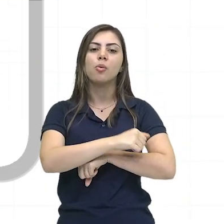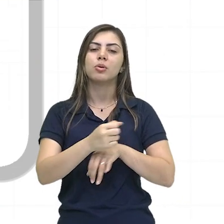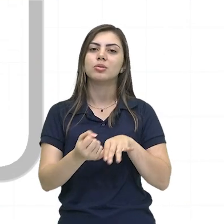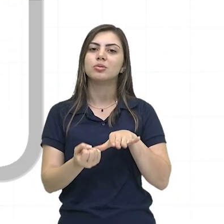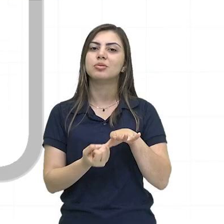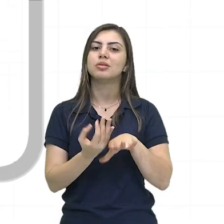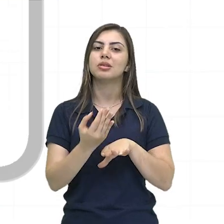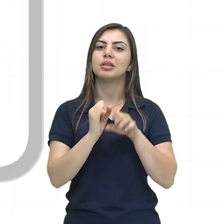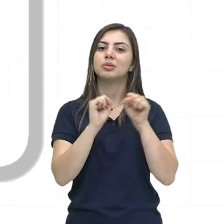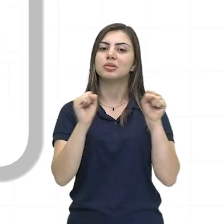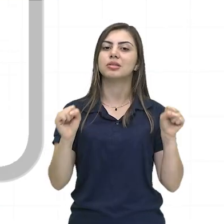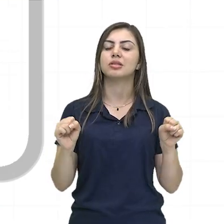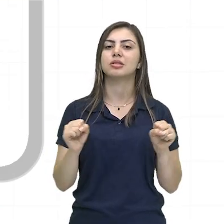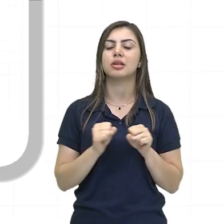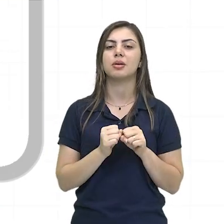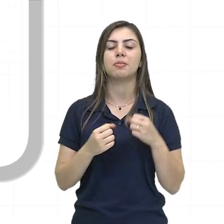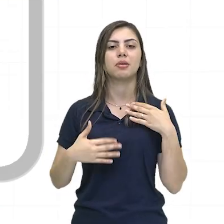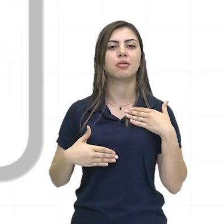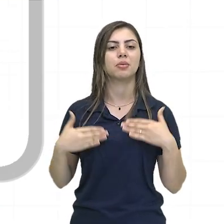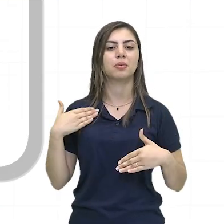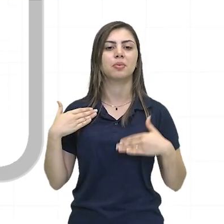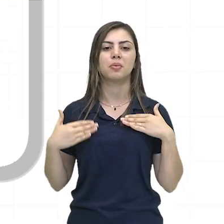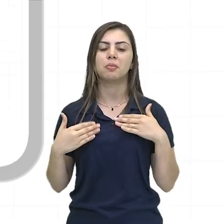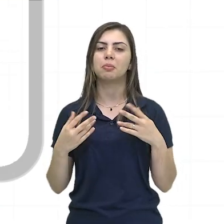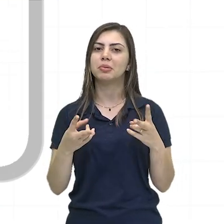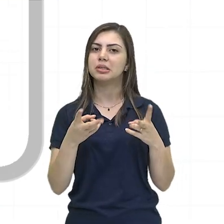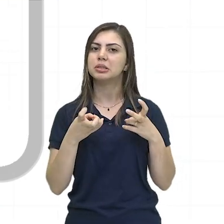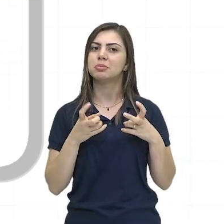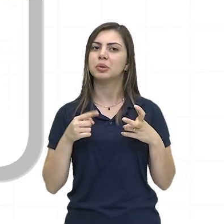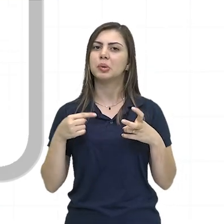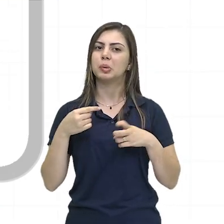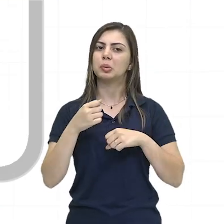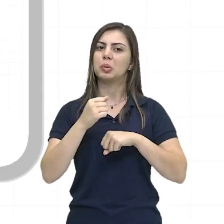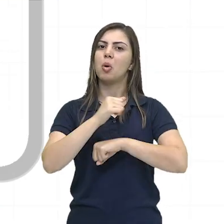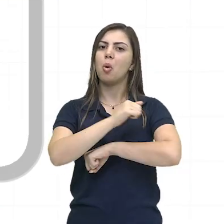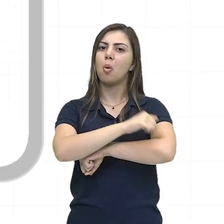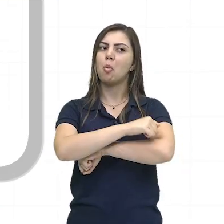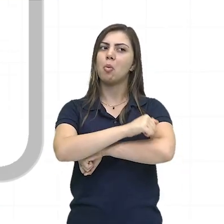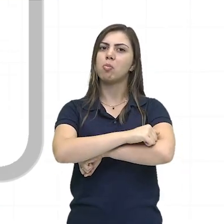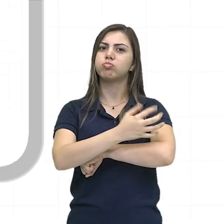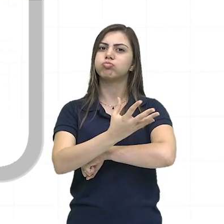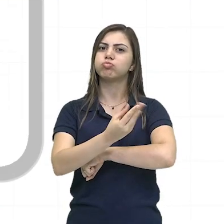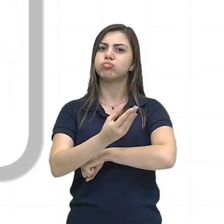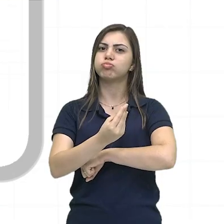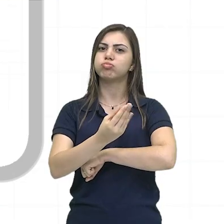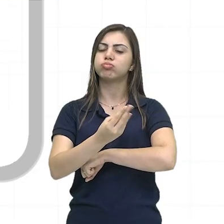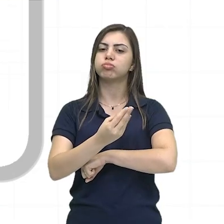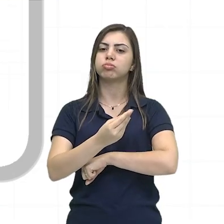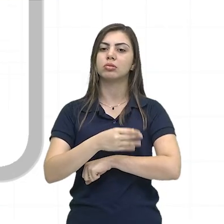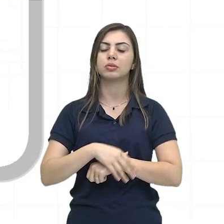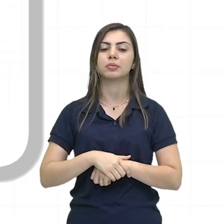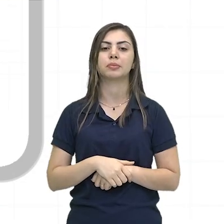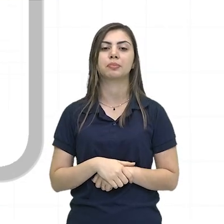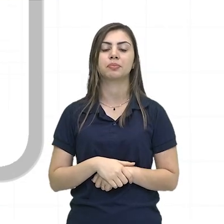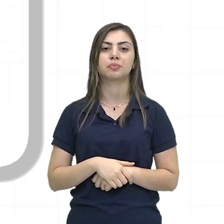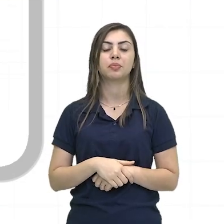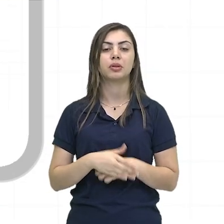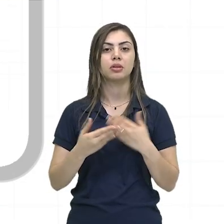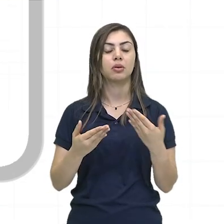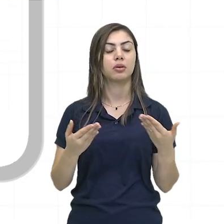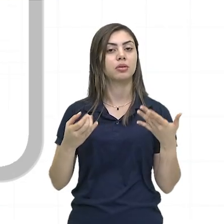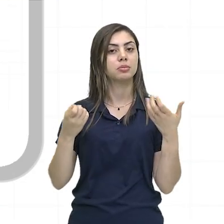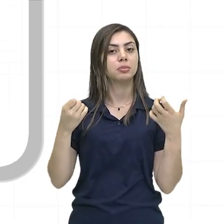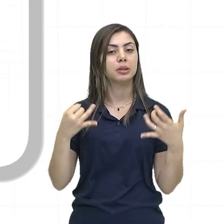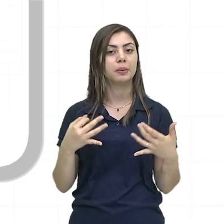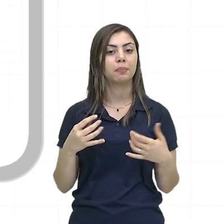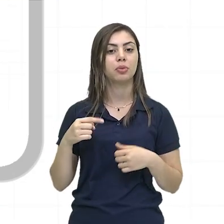esquelético. Observem quantos ossos nós possuímos. Então, posso adiantar para vocês que na fase adulta